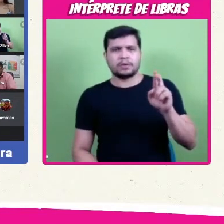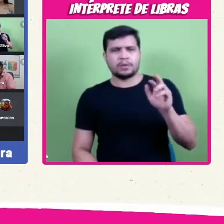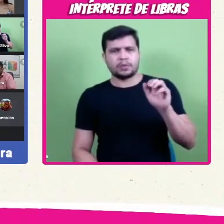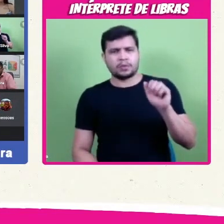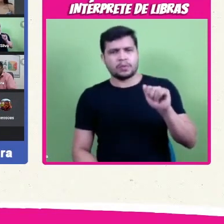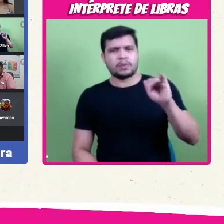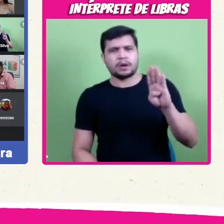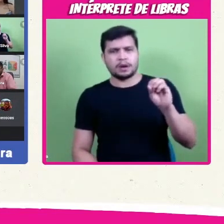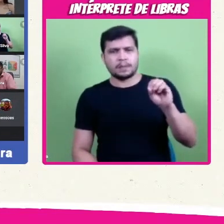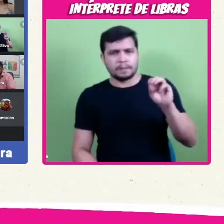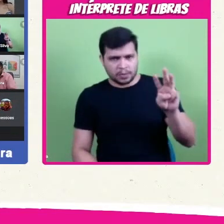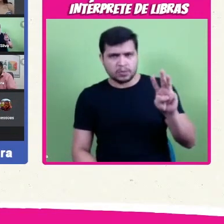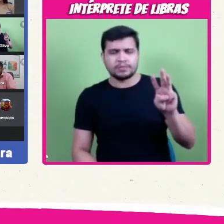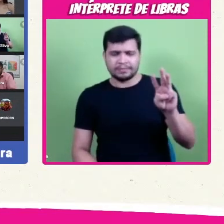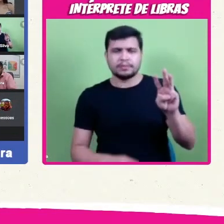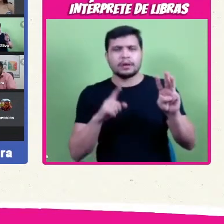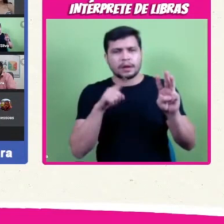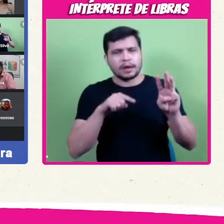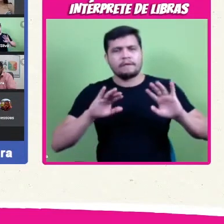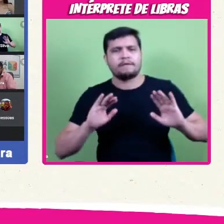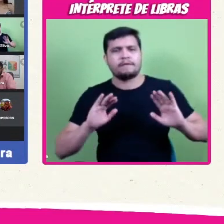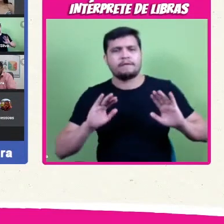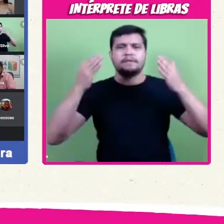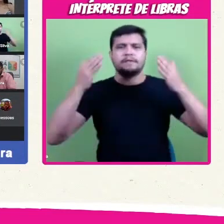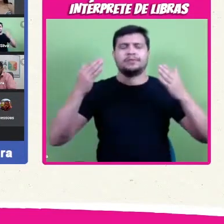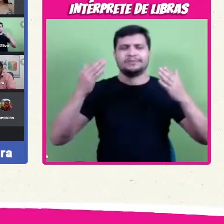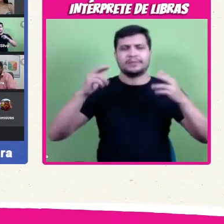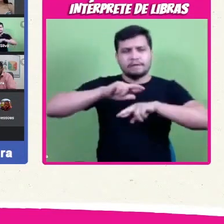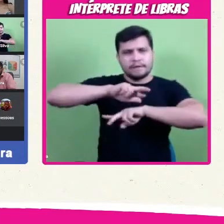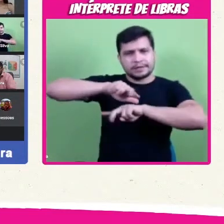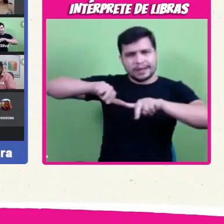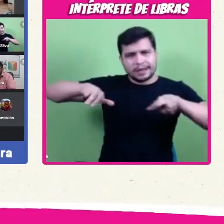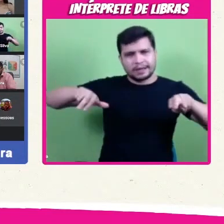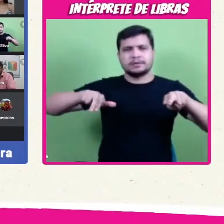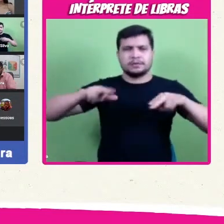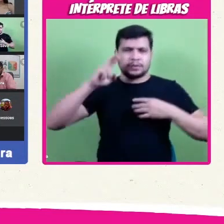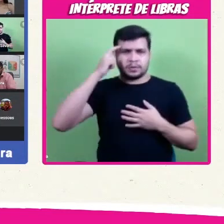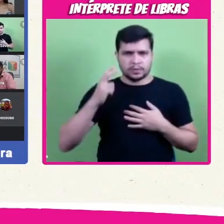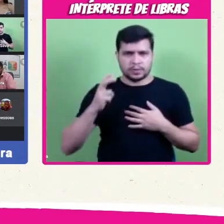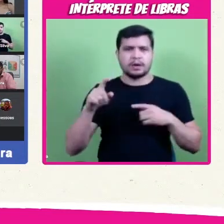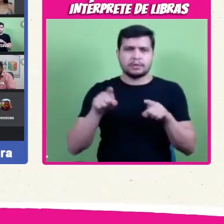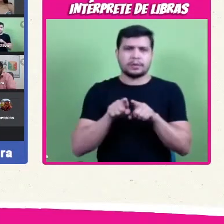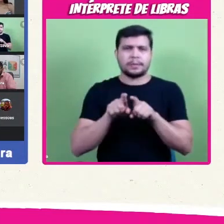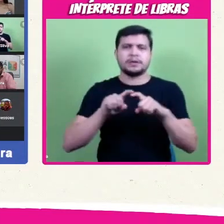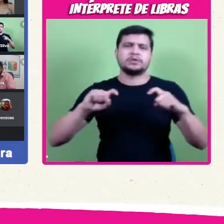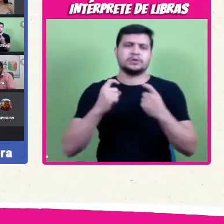Cultura da Diversidade Sexual e de Gênero, e é uma grande alegria, né, termos como